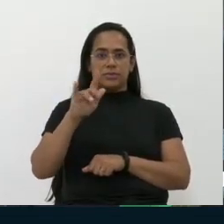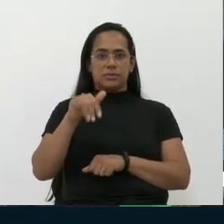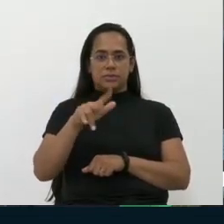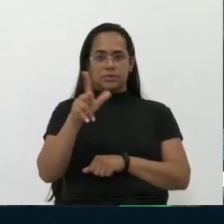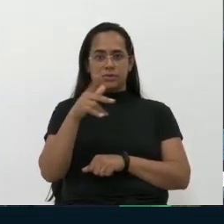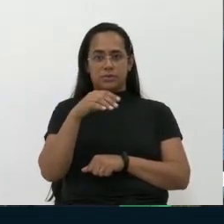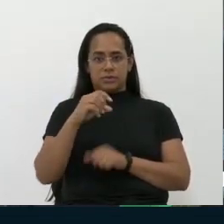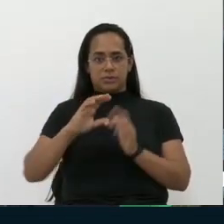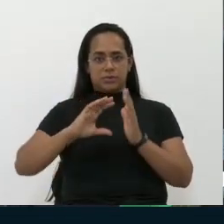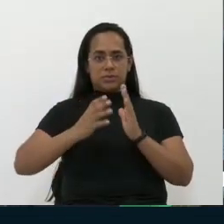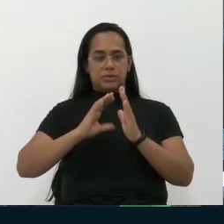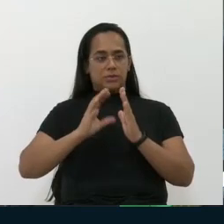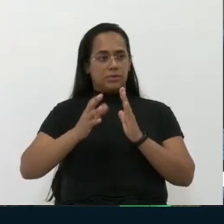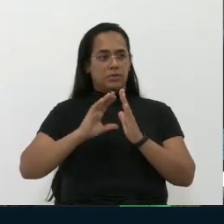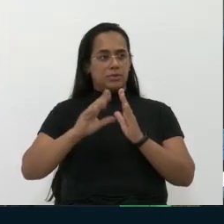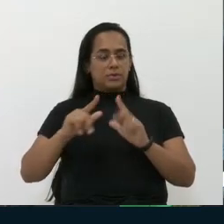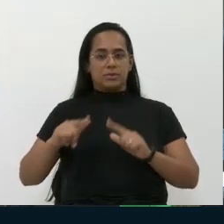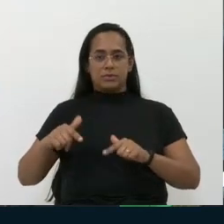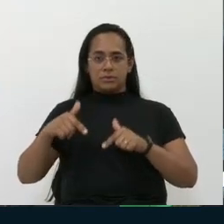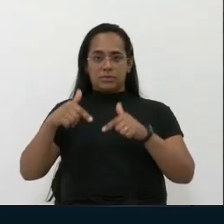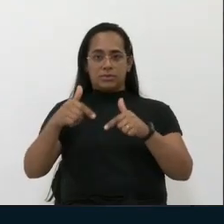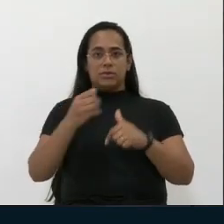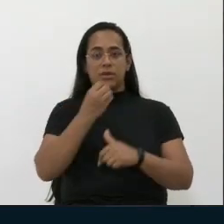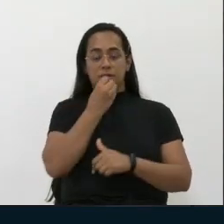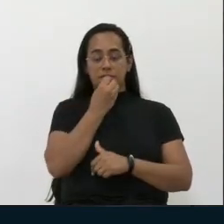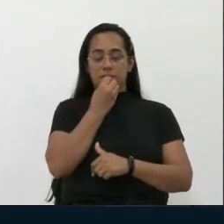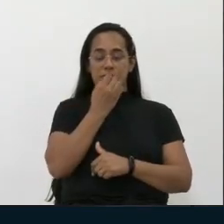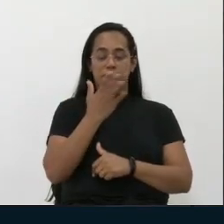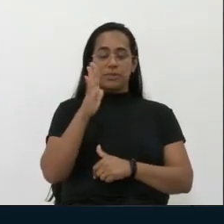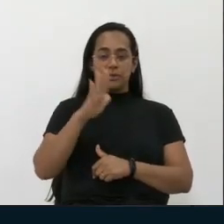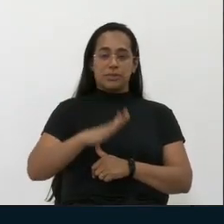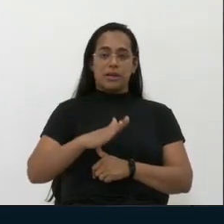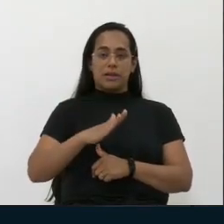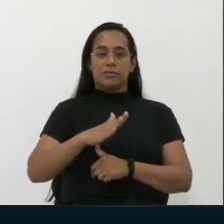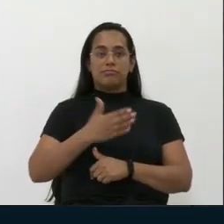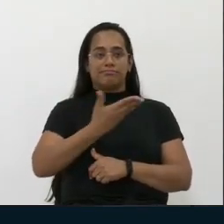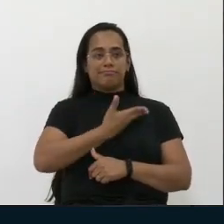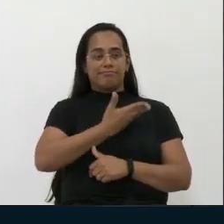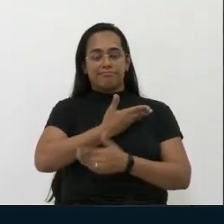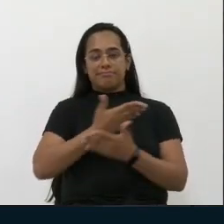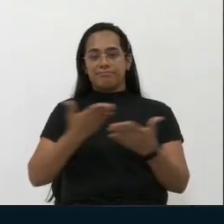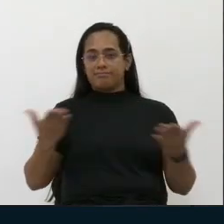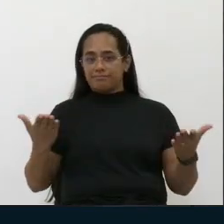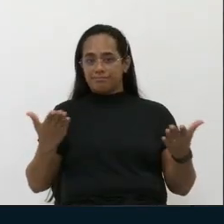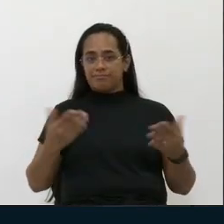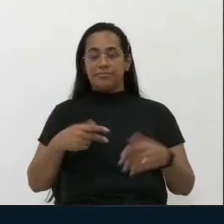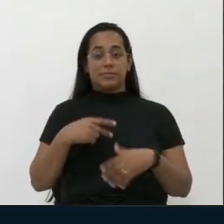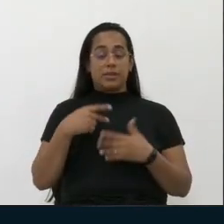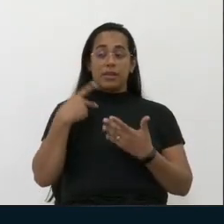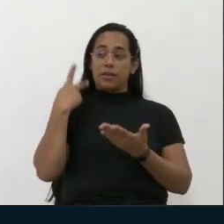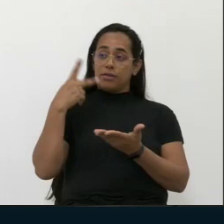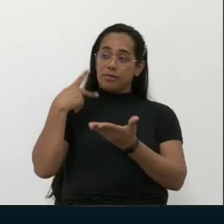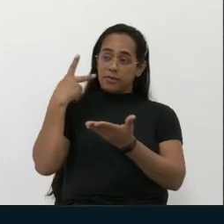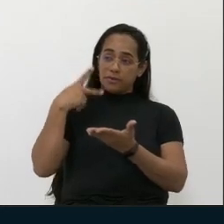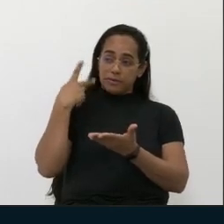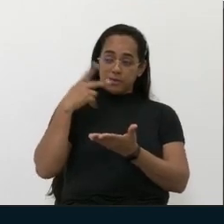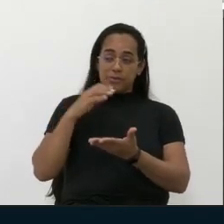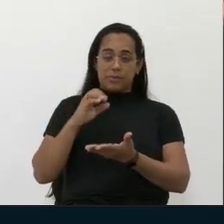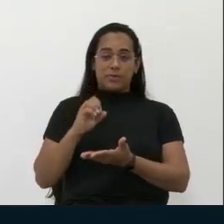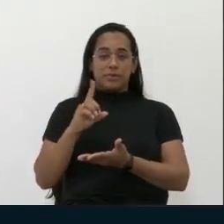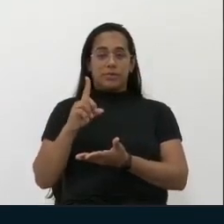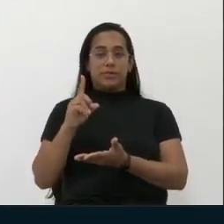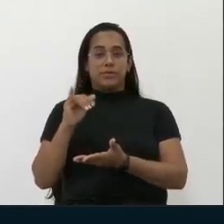Obrigado, presidente. Boa tarde, nobres colegas. Vereador Edmilson, que ótimo